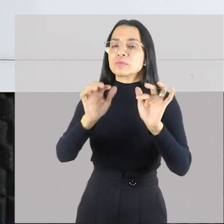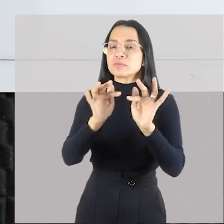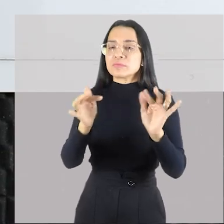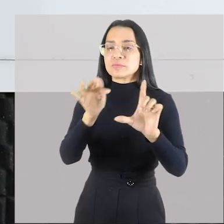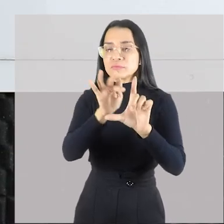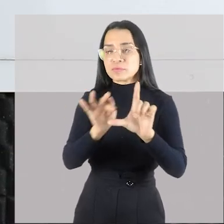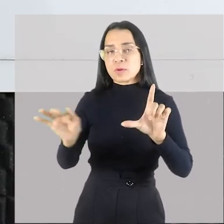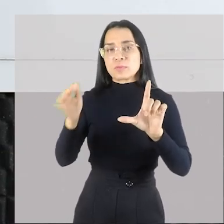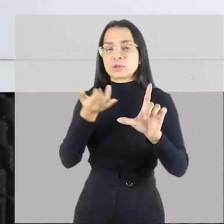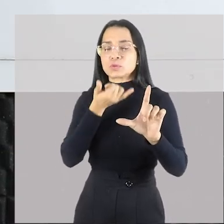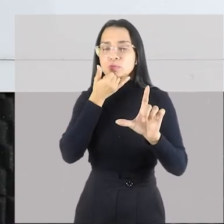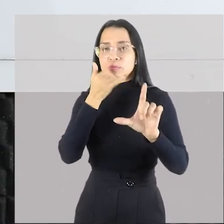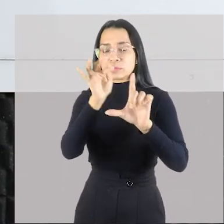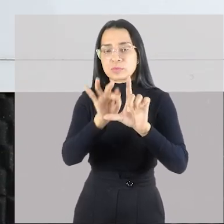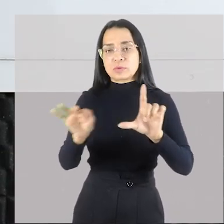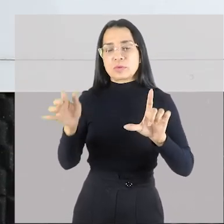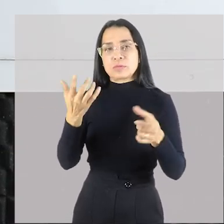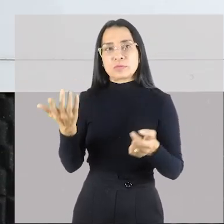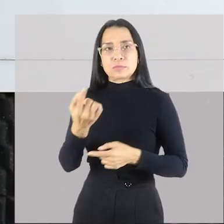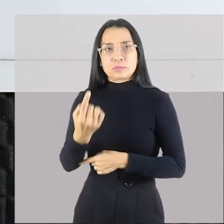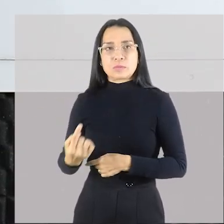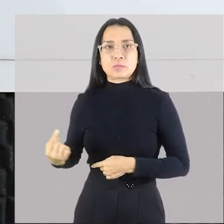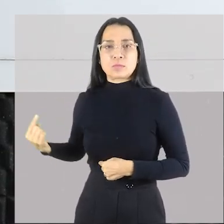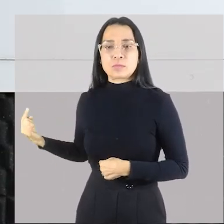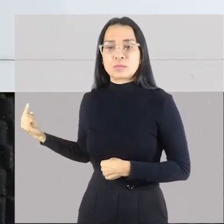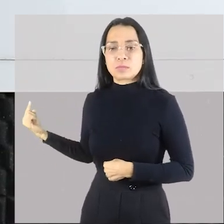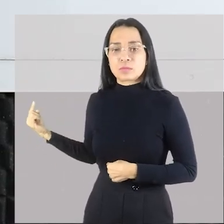25x igual a 8.000.